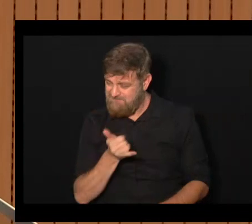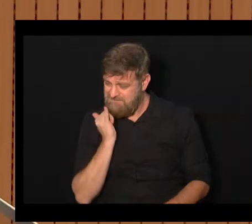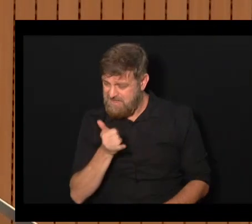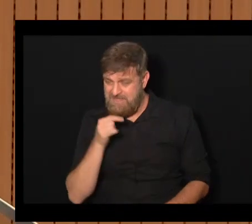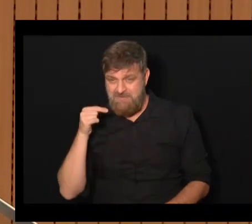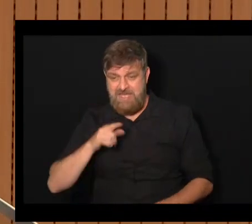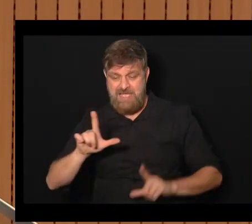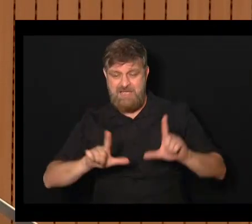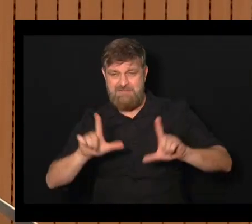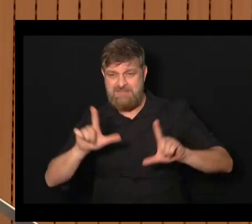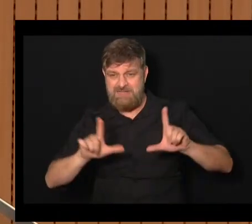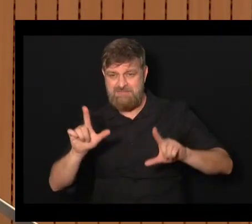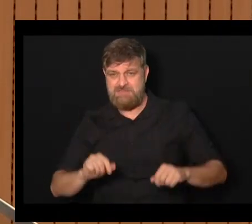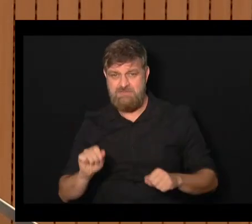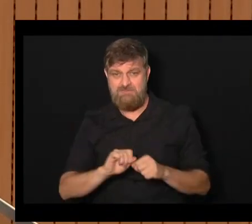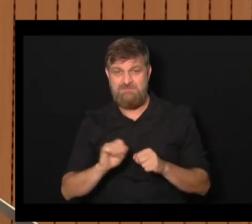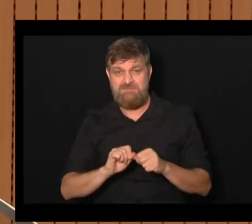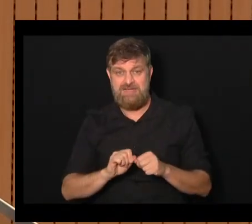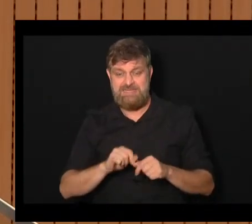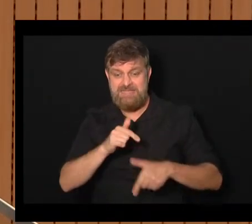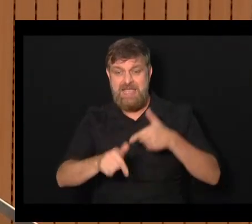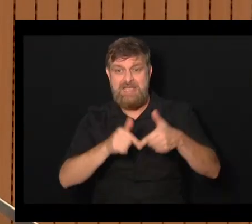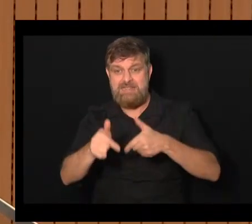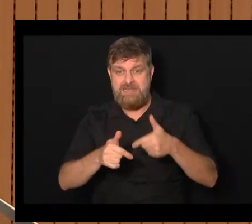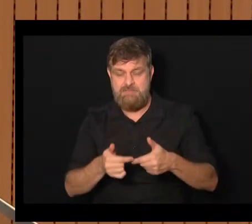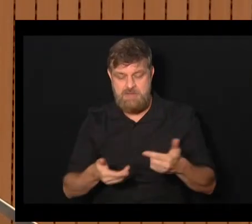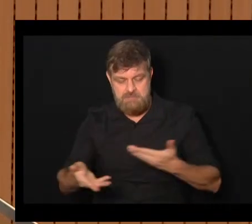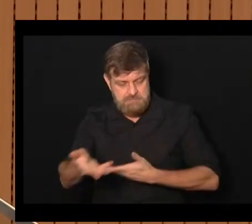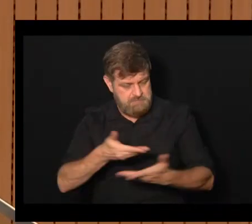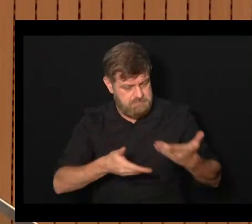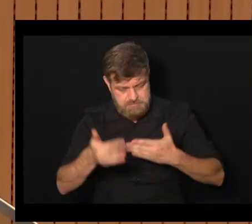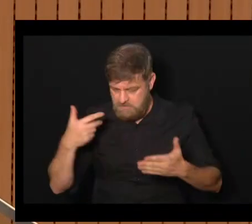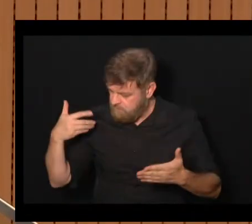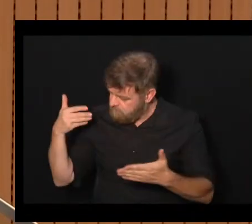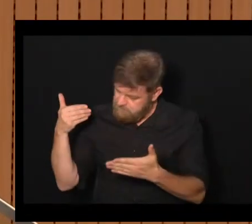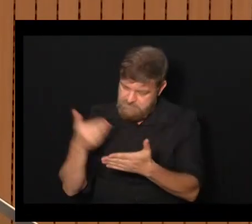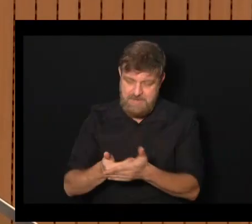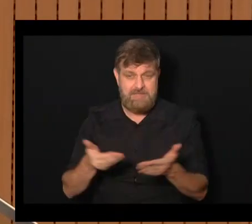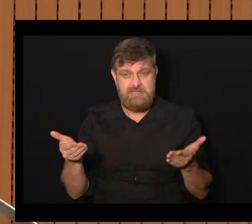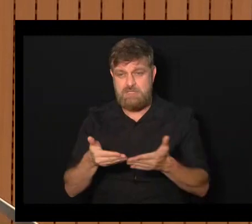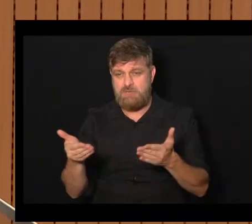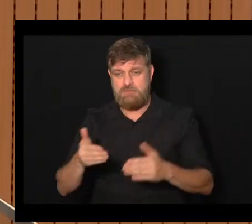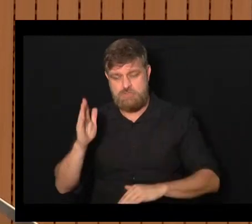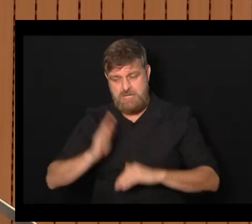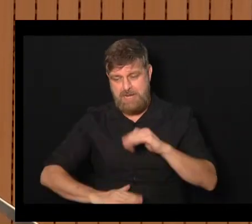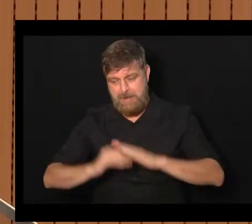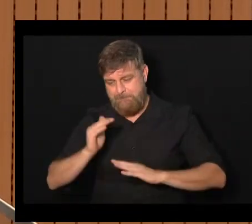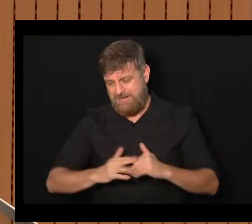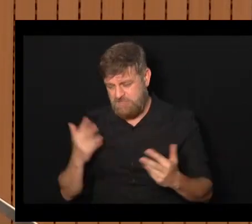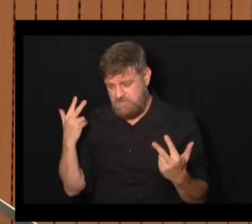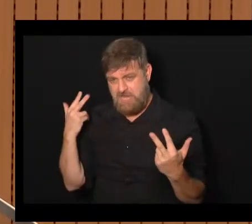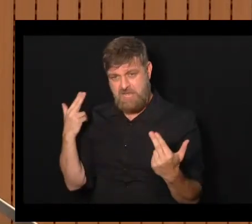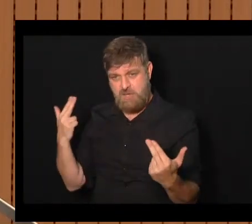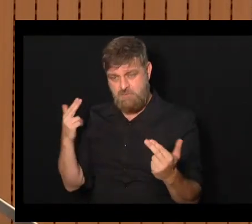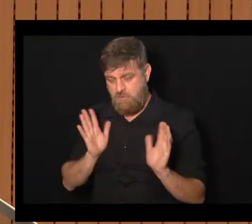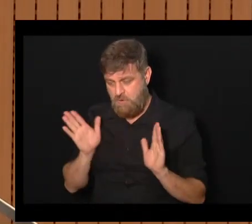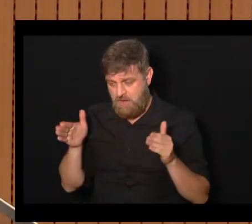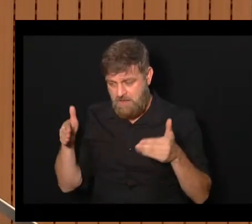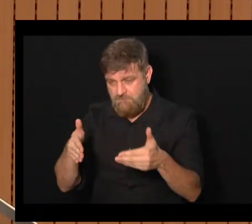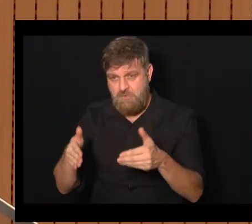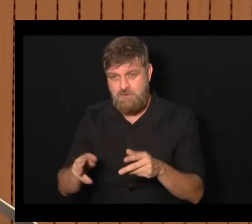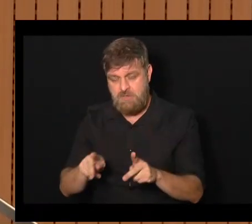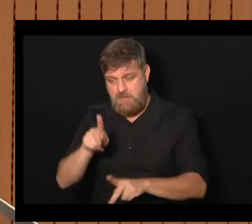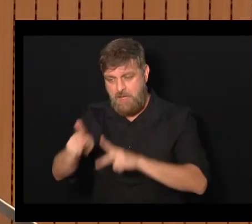emissora prestadora de serviços, e ela continua ainda essa iniciativa que teve esse foco de